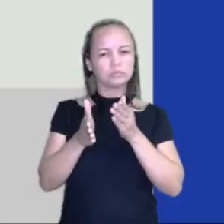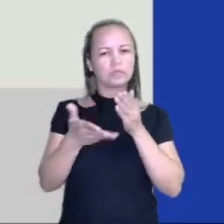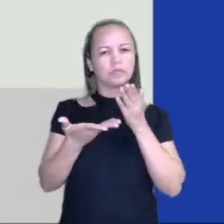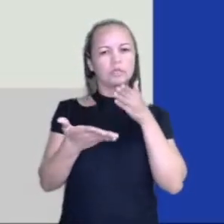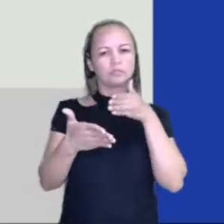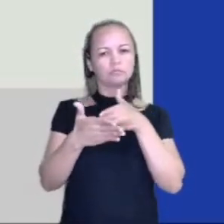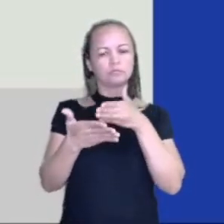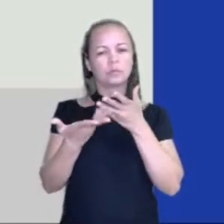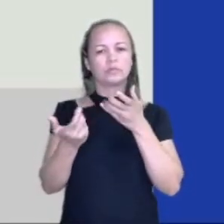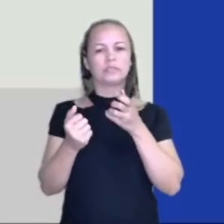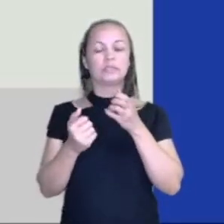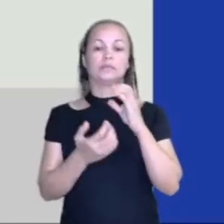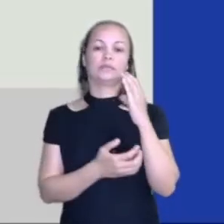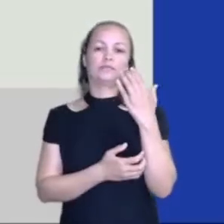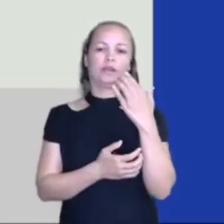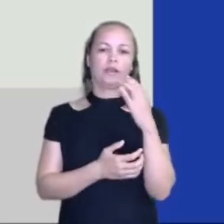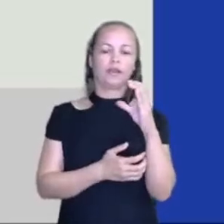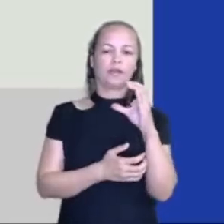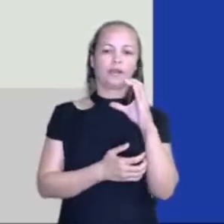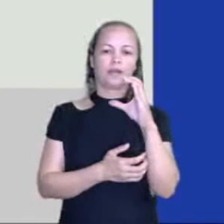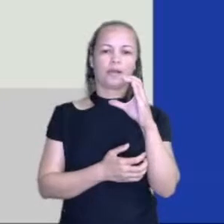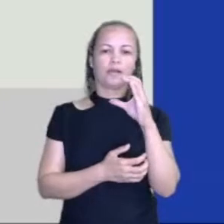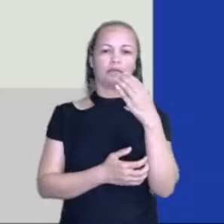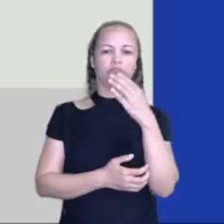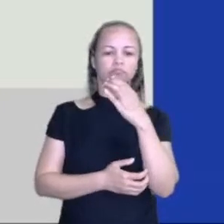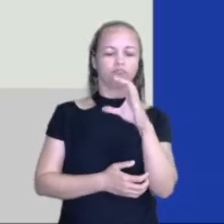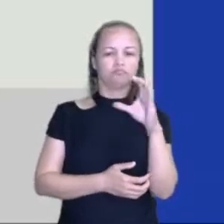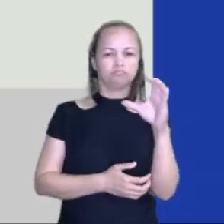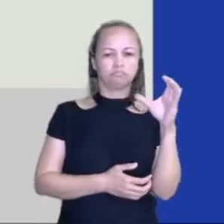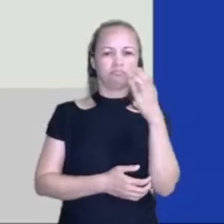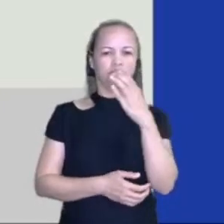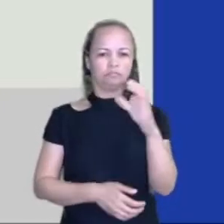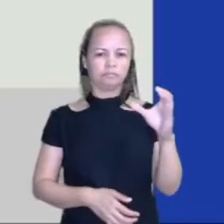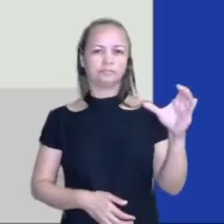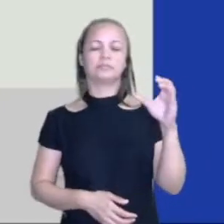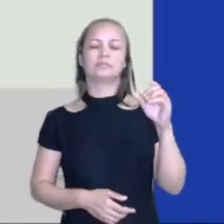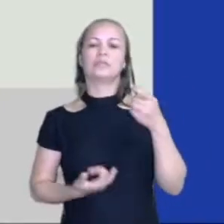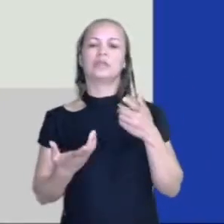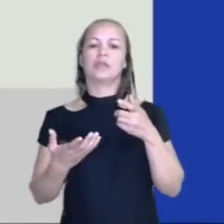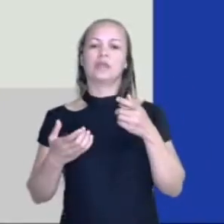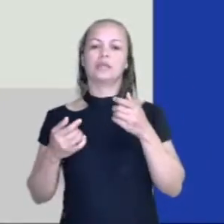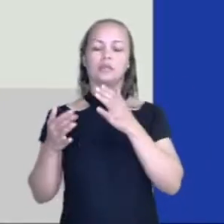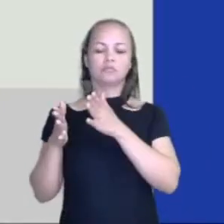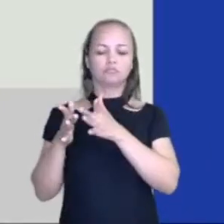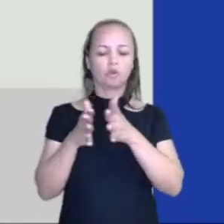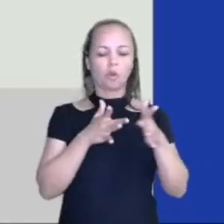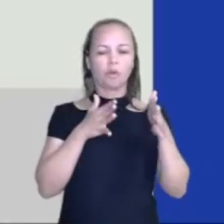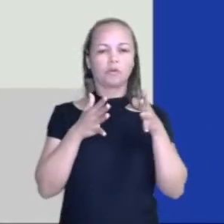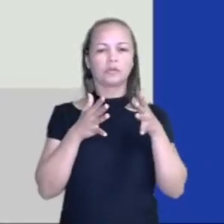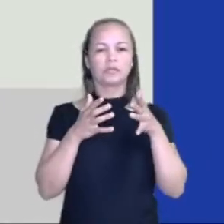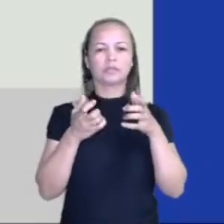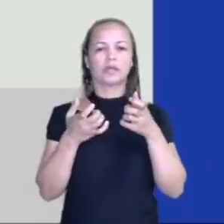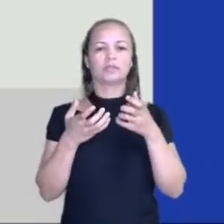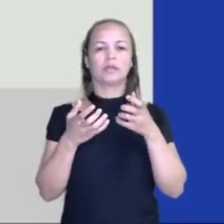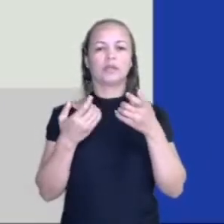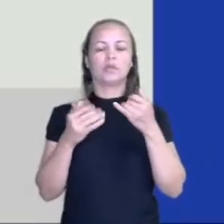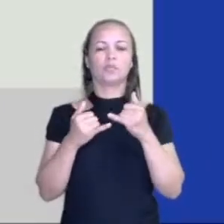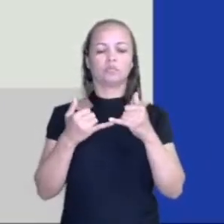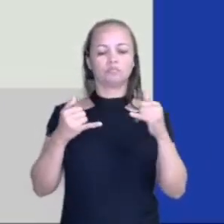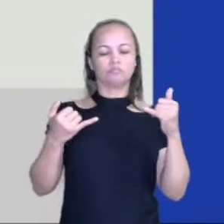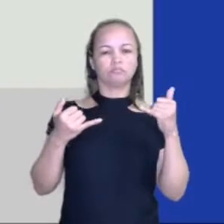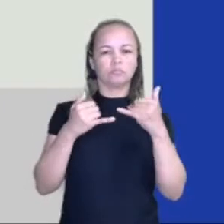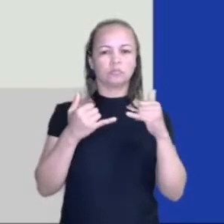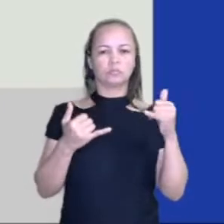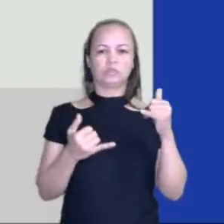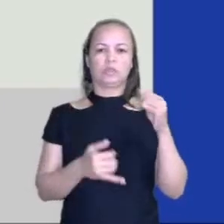elétricas Tá bom então esse fluxo ele se move de forma orientada em o condutor